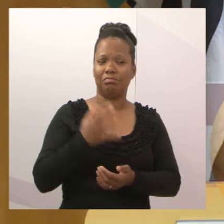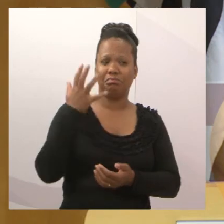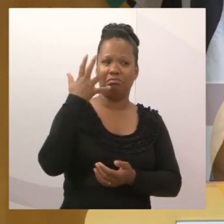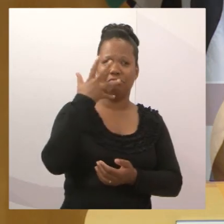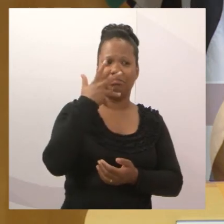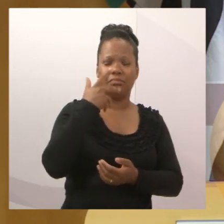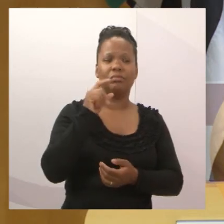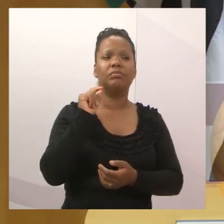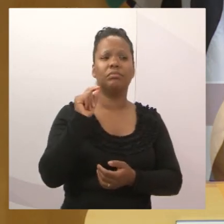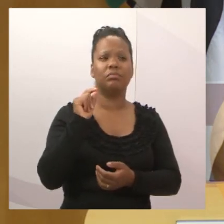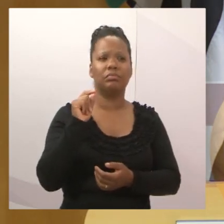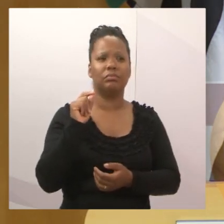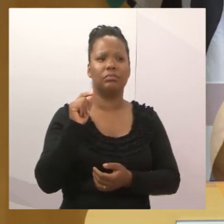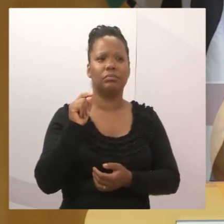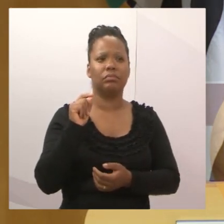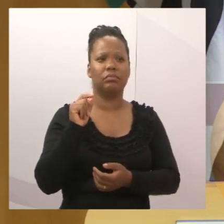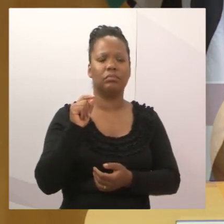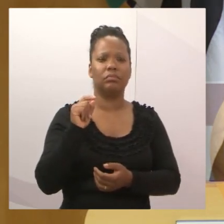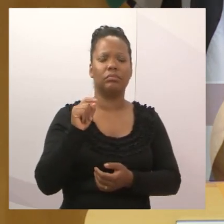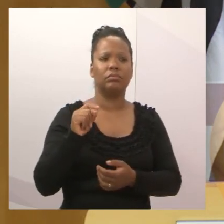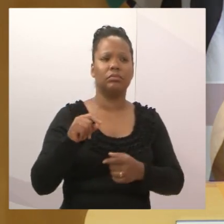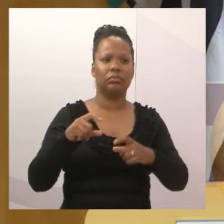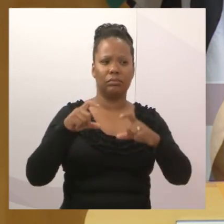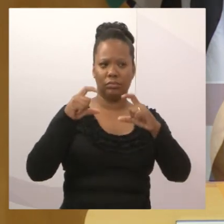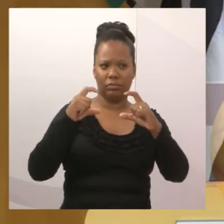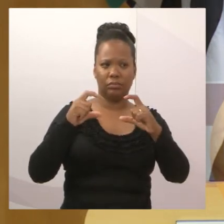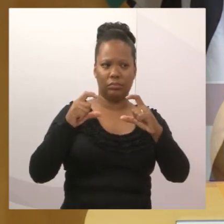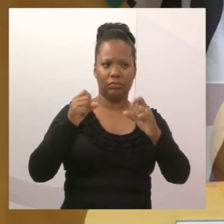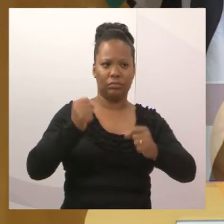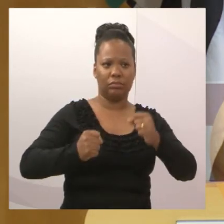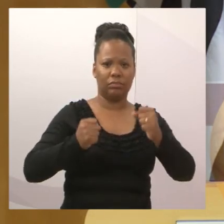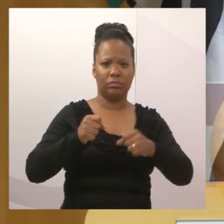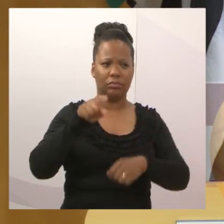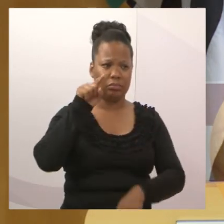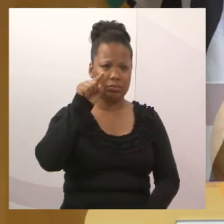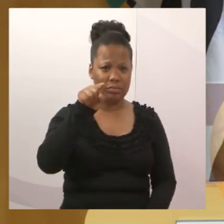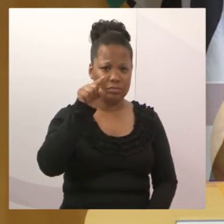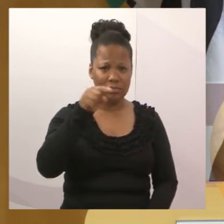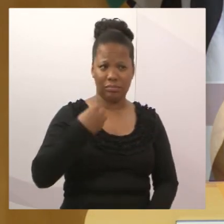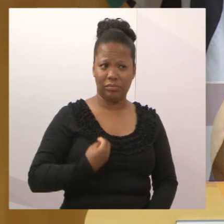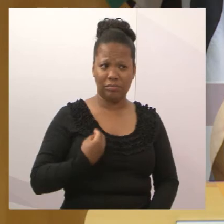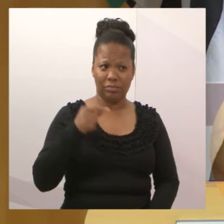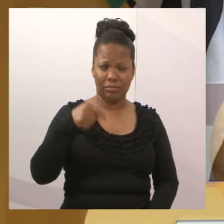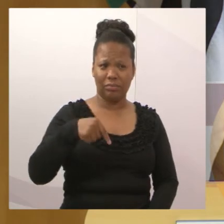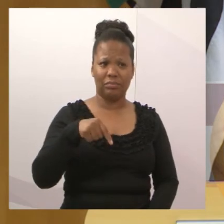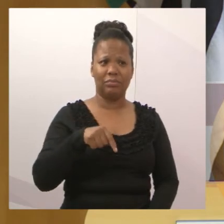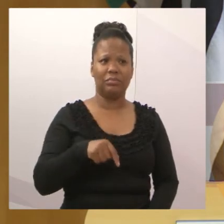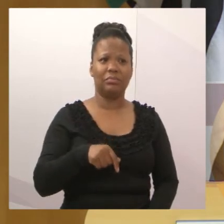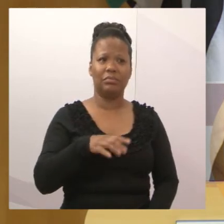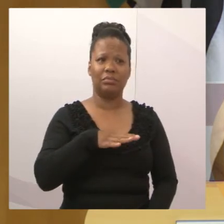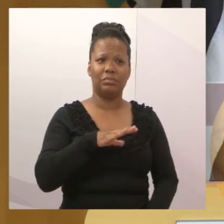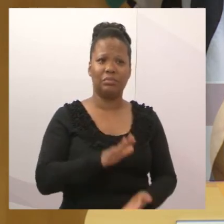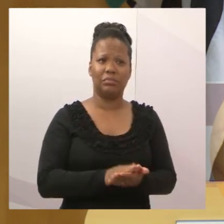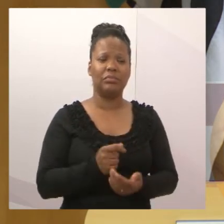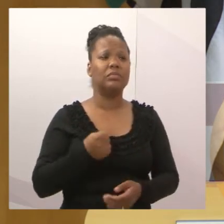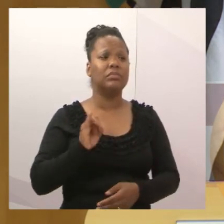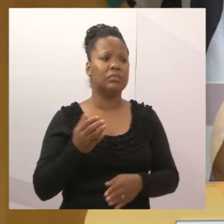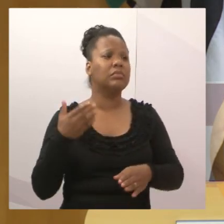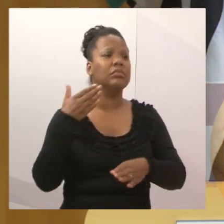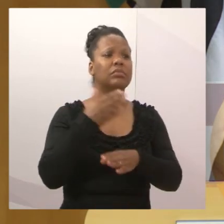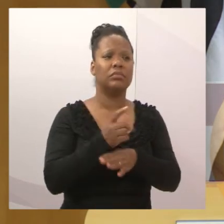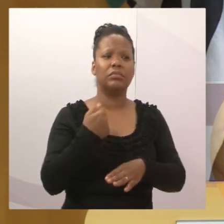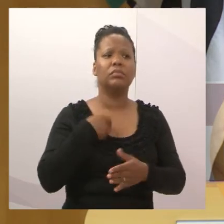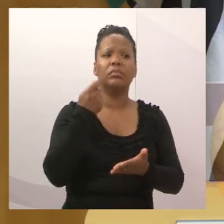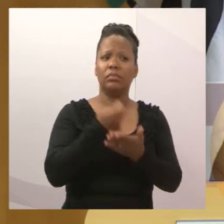para cobrar o quê? Para cobrar a placa de você, morador que mora aqui em Jacareí. Se eu entrar por lá, eu tenho que pagar